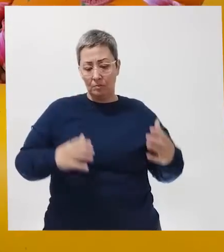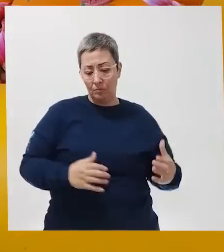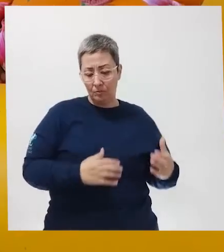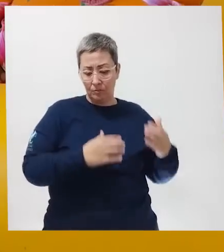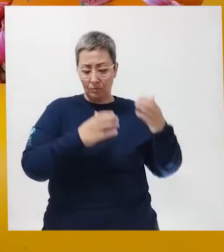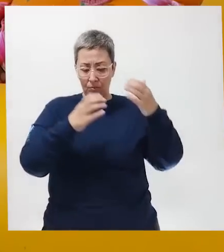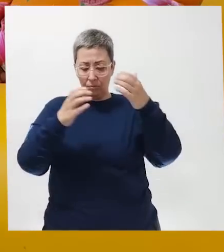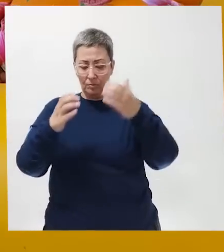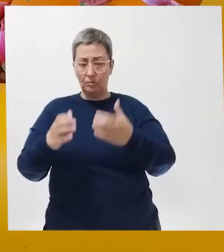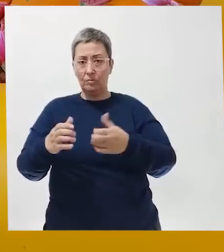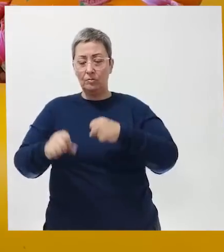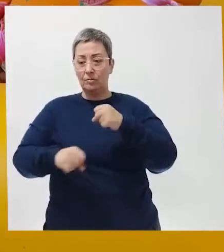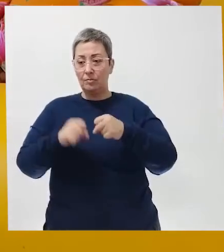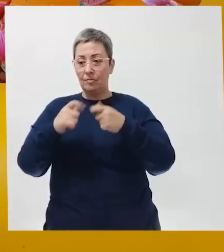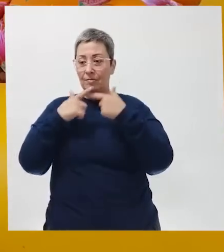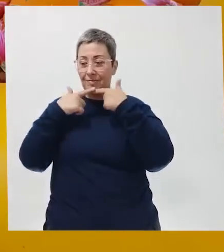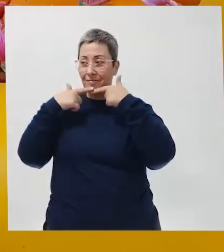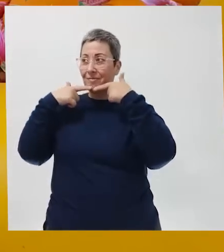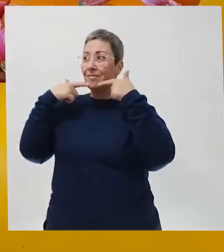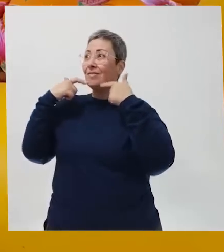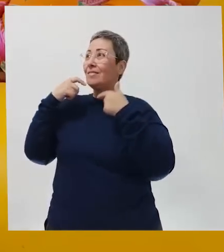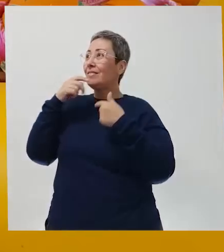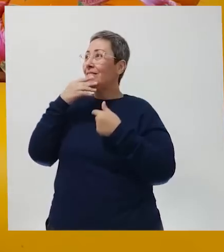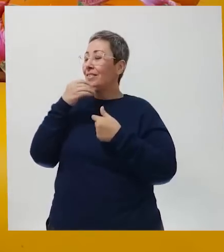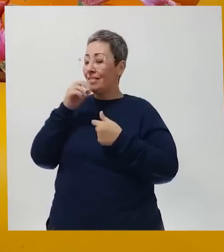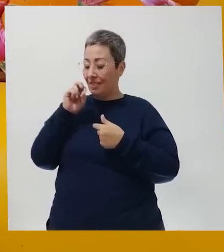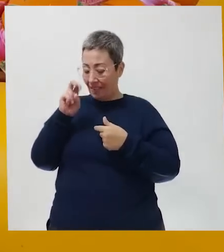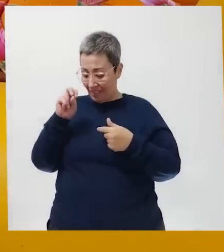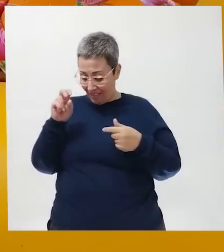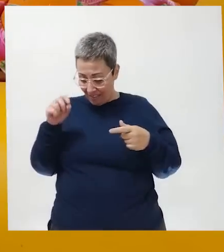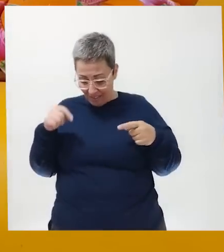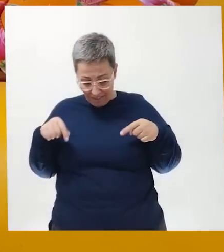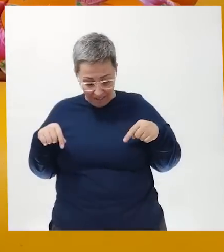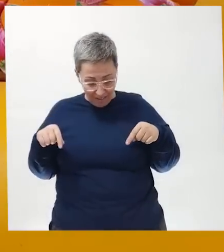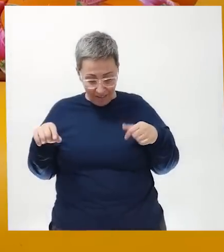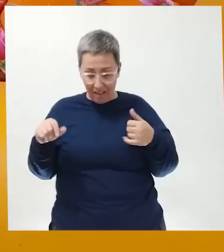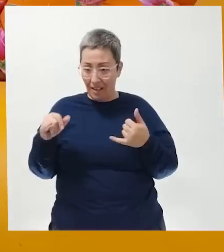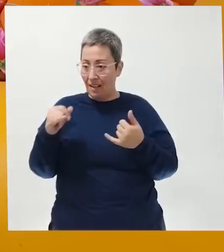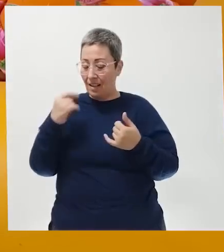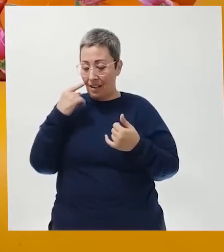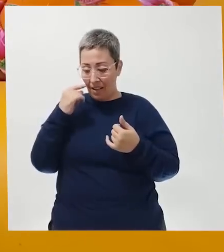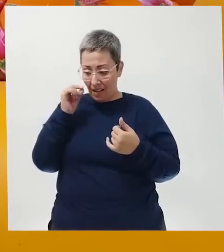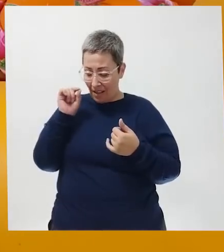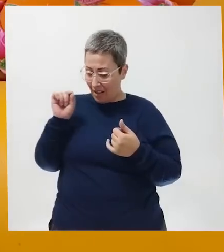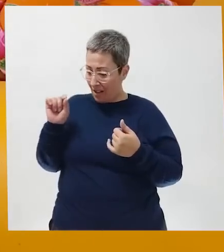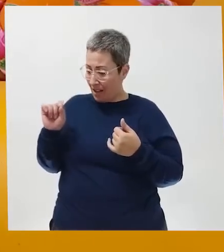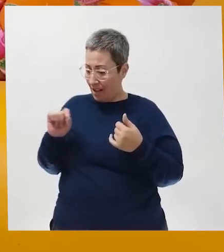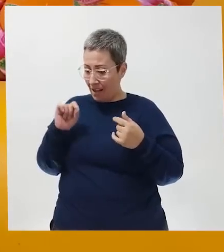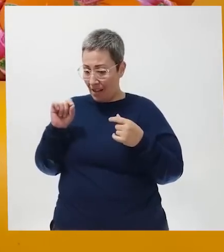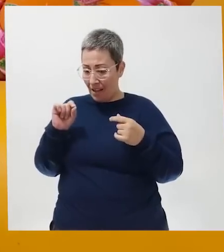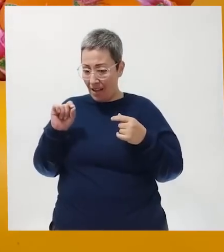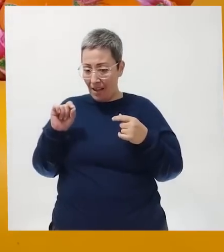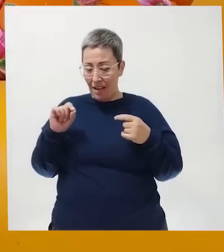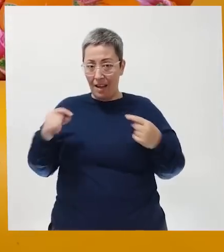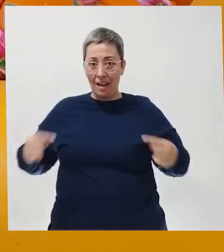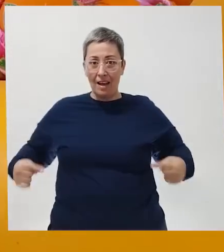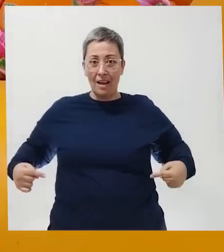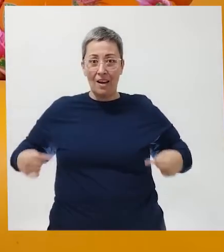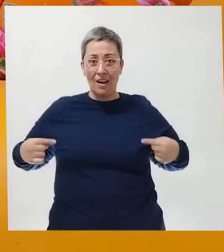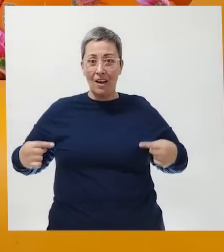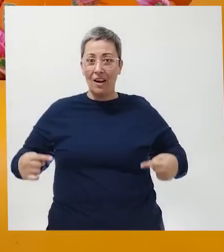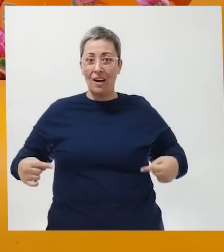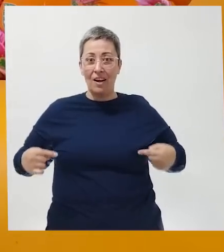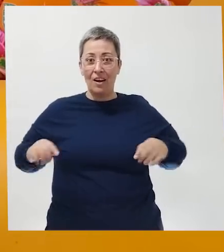Tino é suspenso e colocado na bicicleta. Ele sorri para o avô quando vê, com o canto do